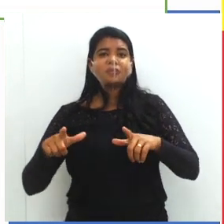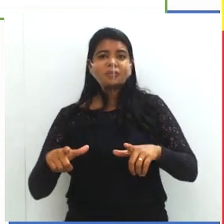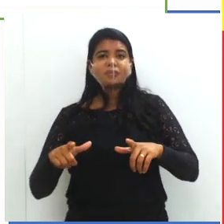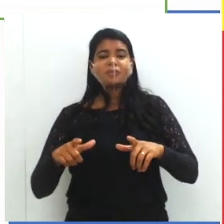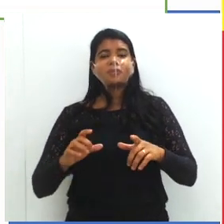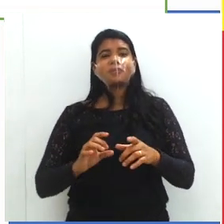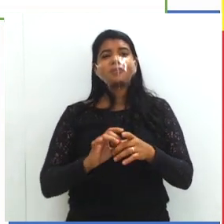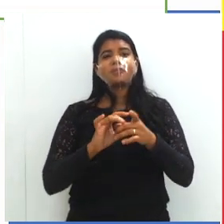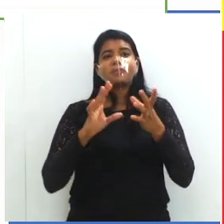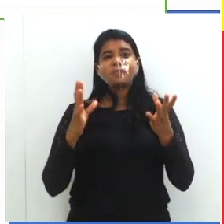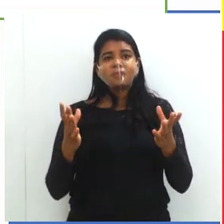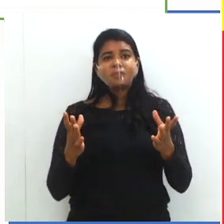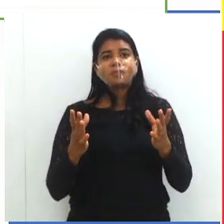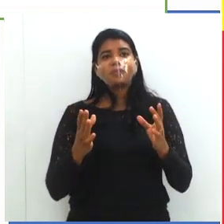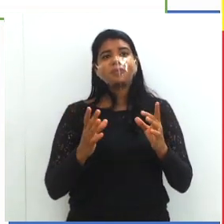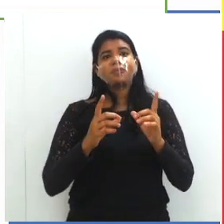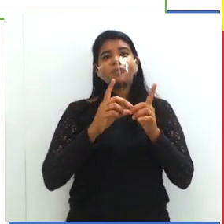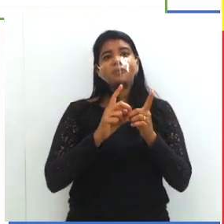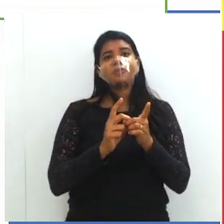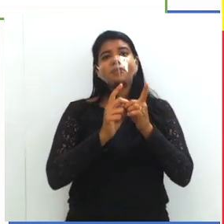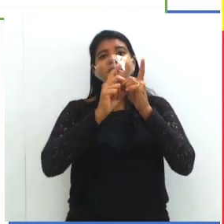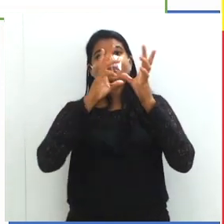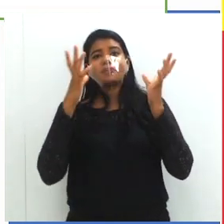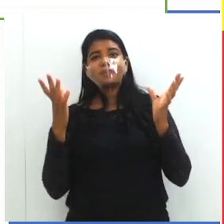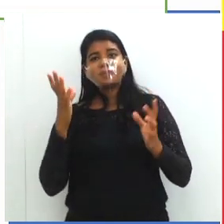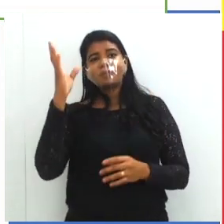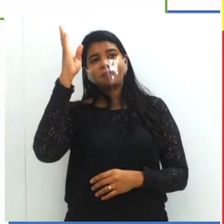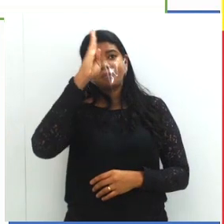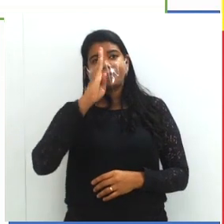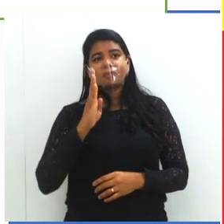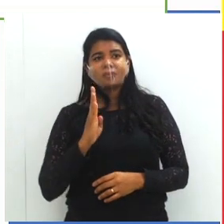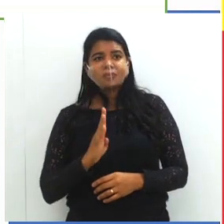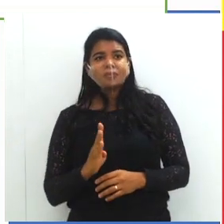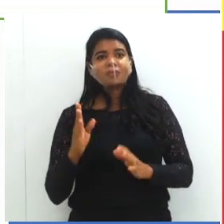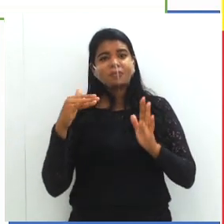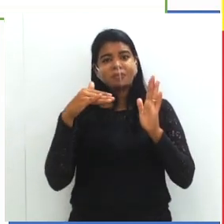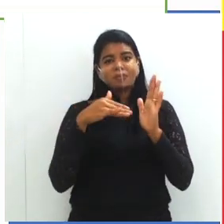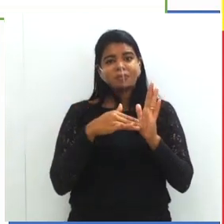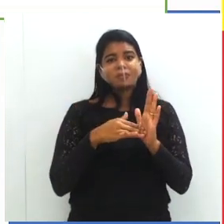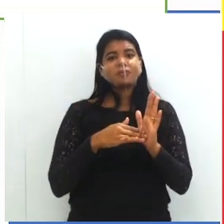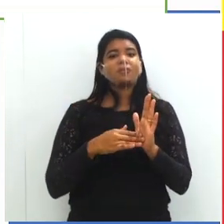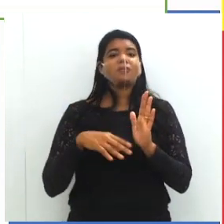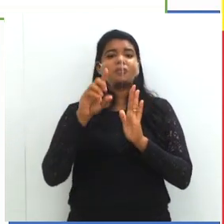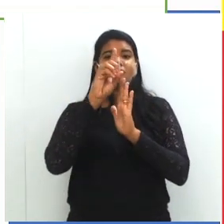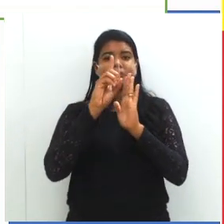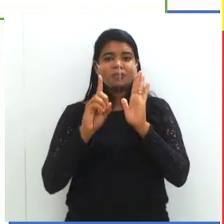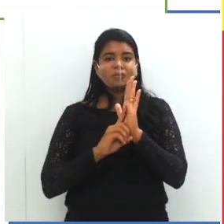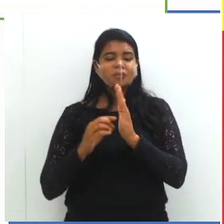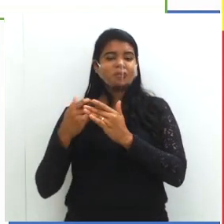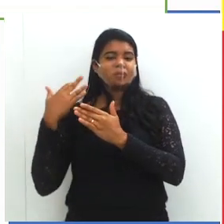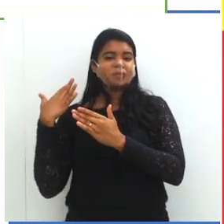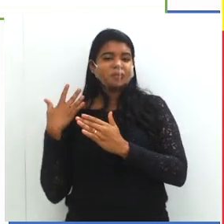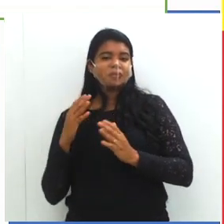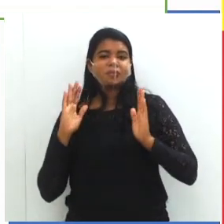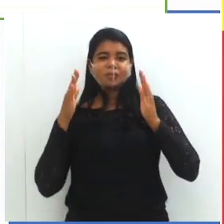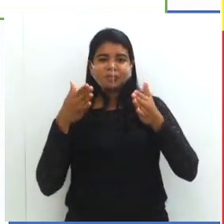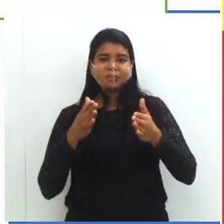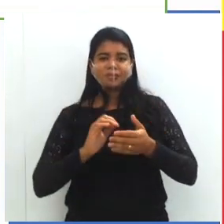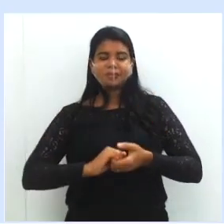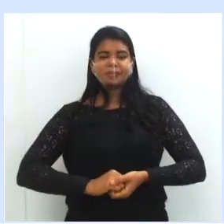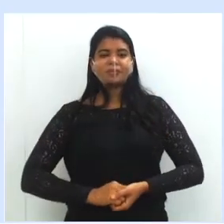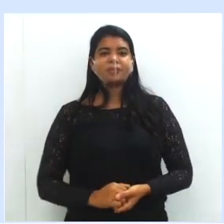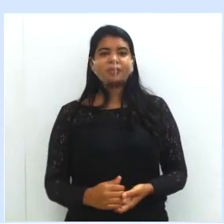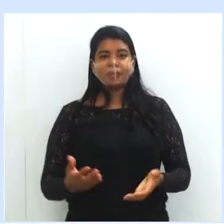mudanças ocorridas ao longo do processo de democratização brasileiro das últimas décadas. Prestem